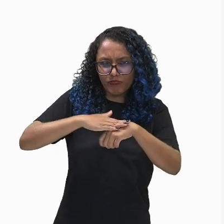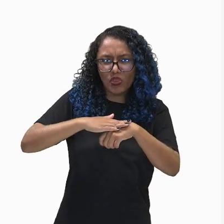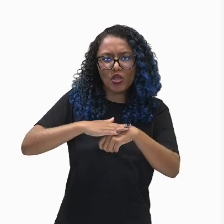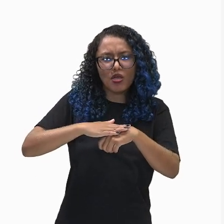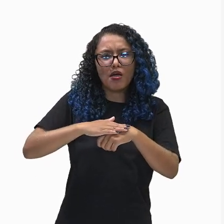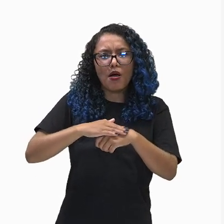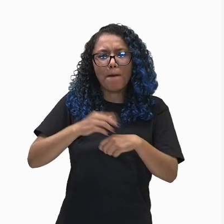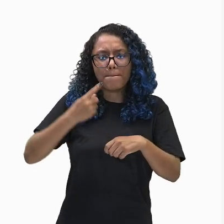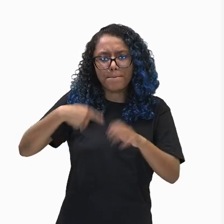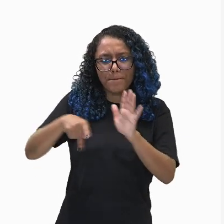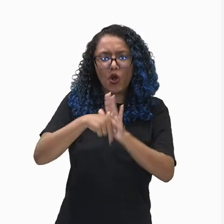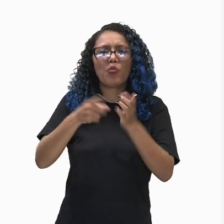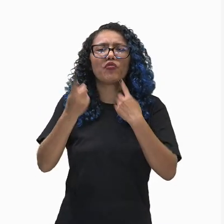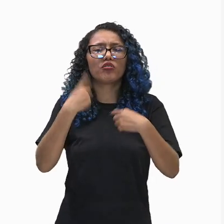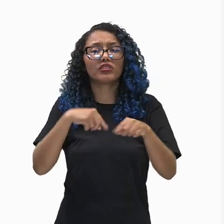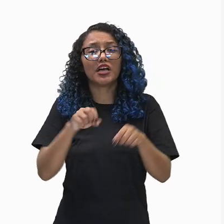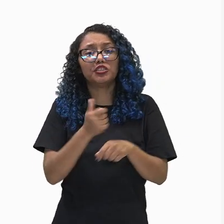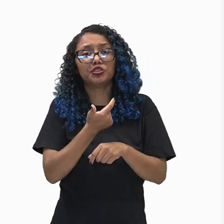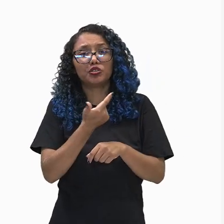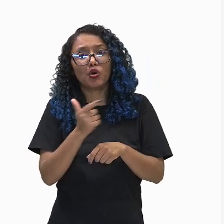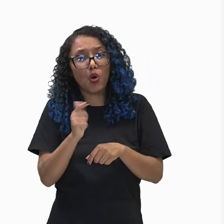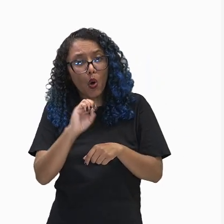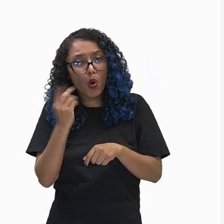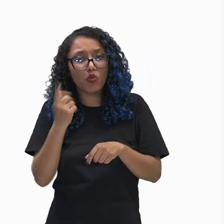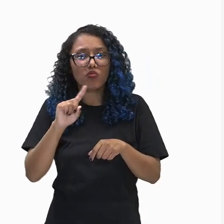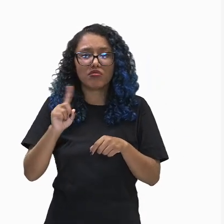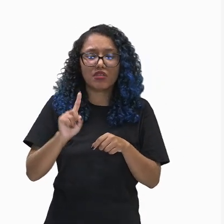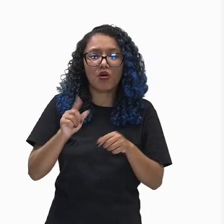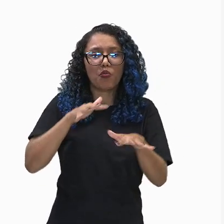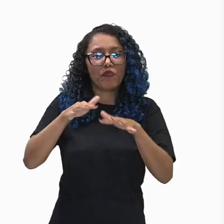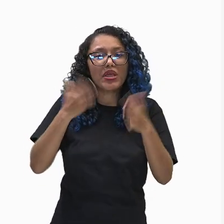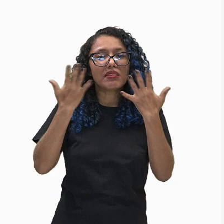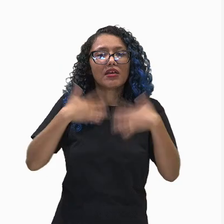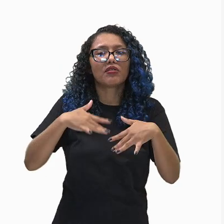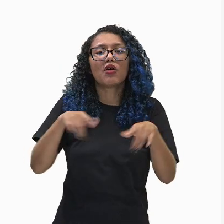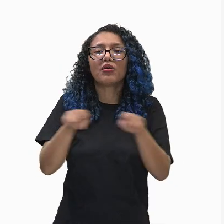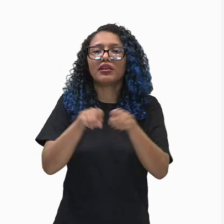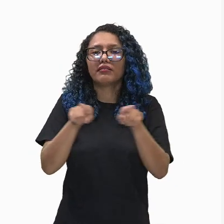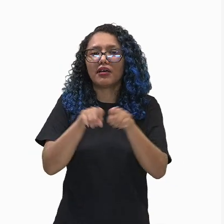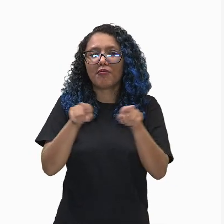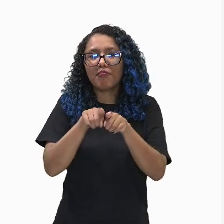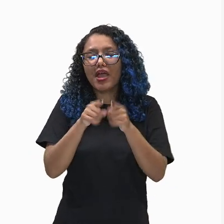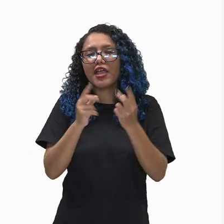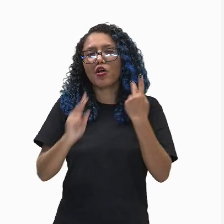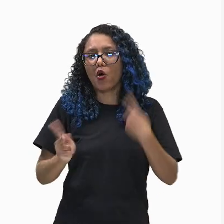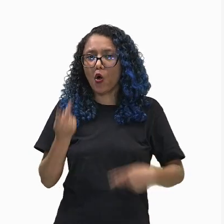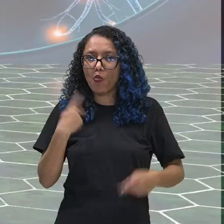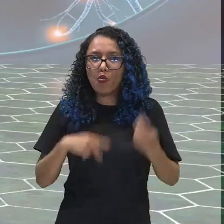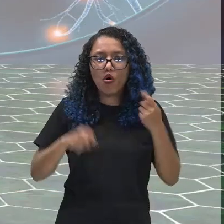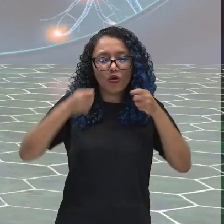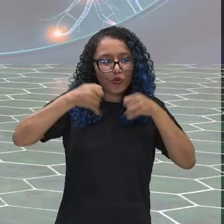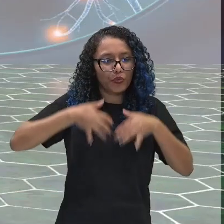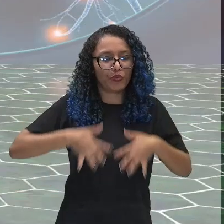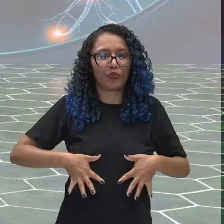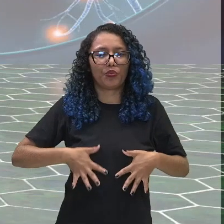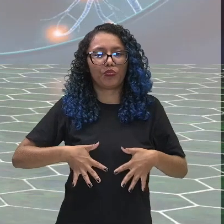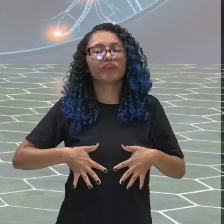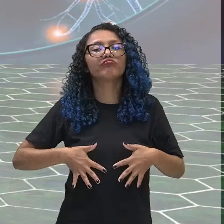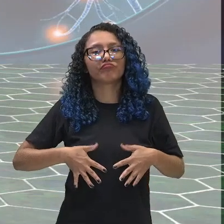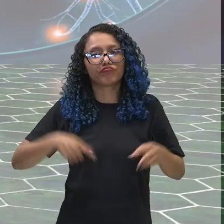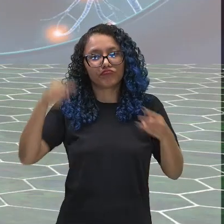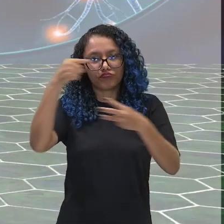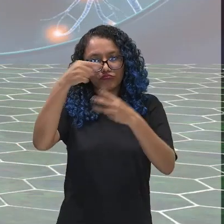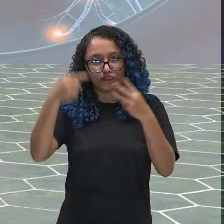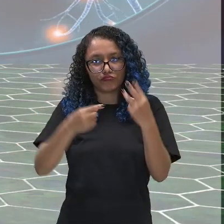independente da nossa vontade, bem como a secreção de hormônios, tá? Então, tem essas três funções aí do